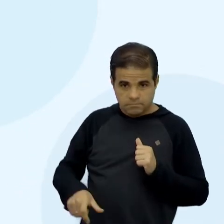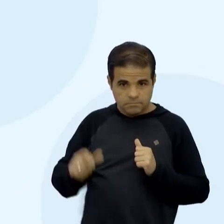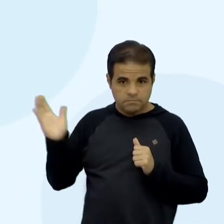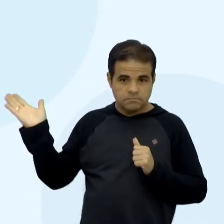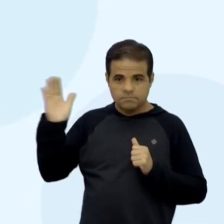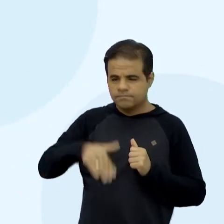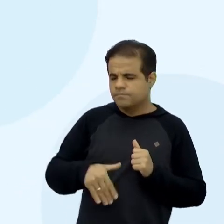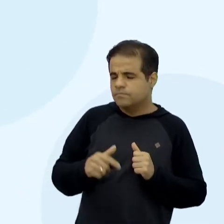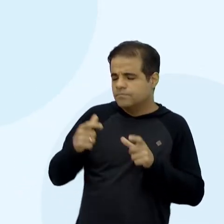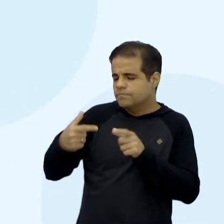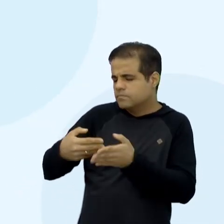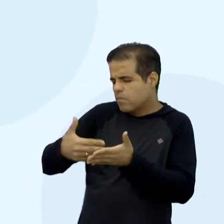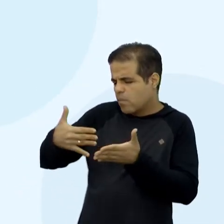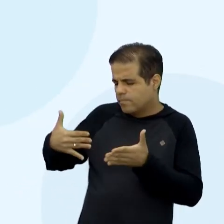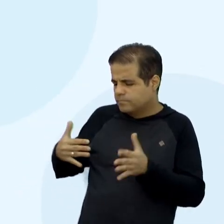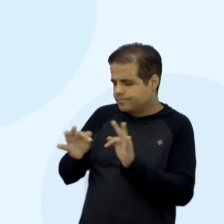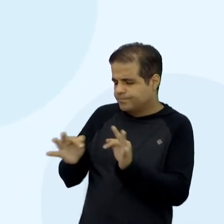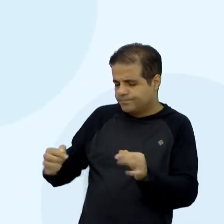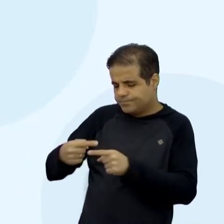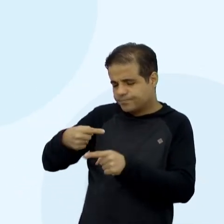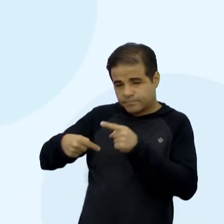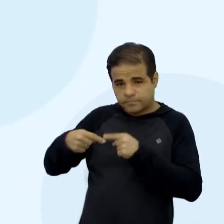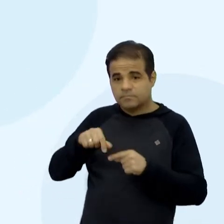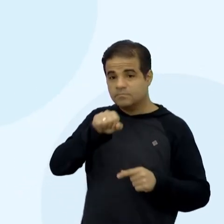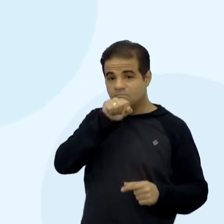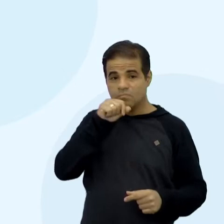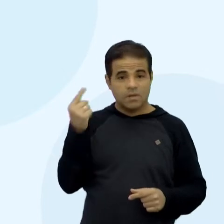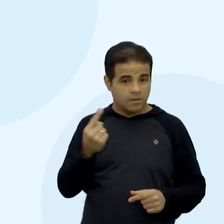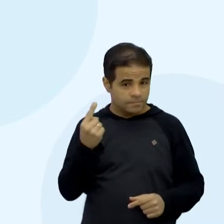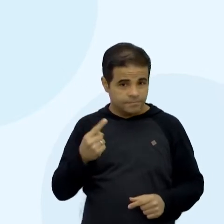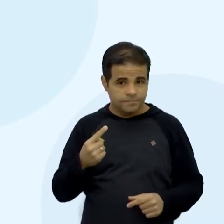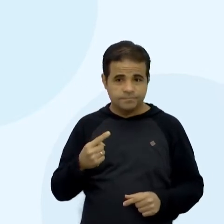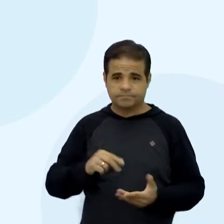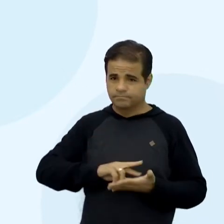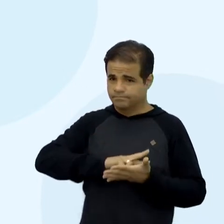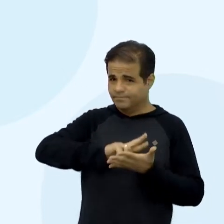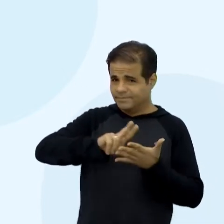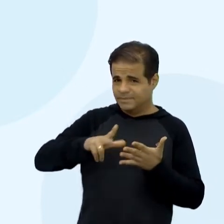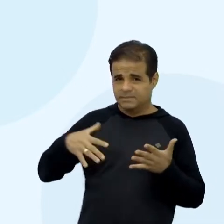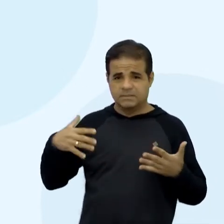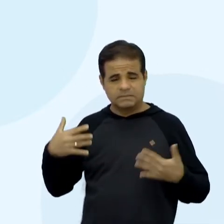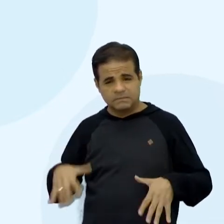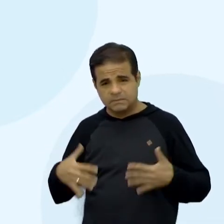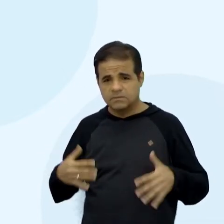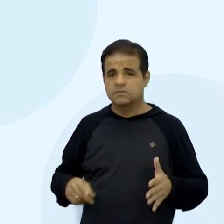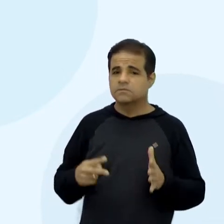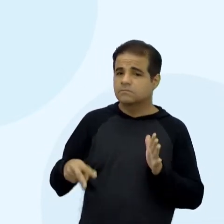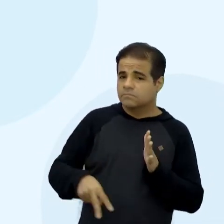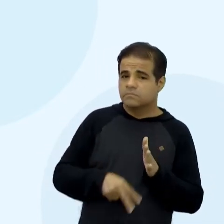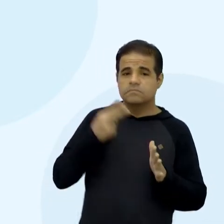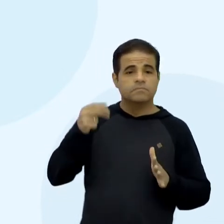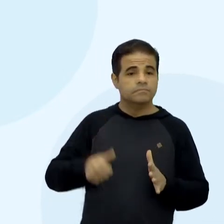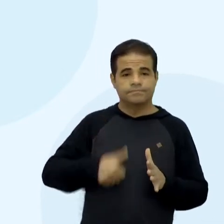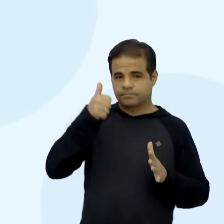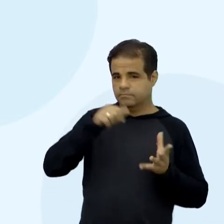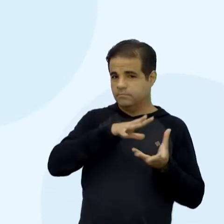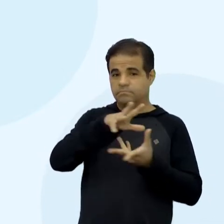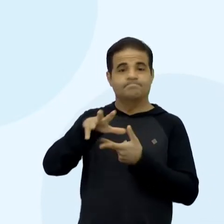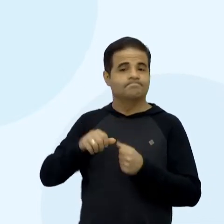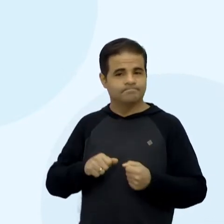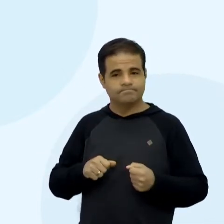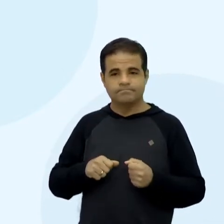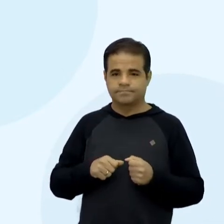de origem humilde, criada por uma mãe solo, veio de várias lesões para ser a segunda melhor atleta do mundo,